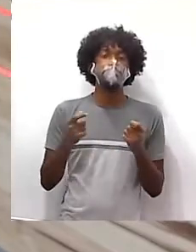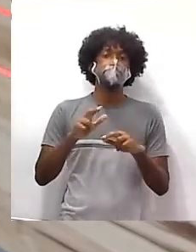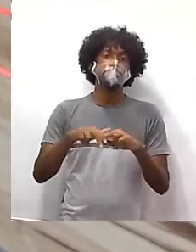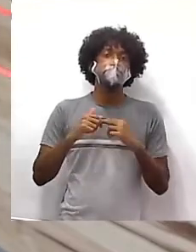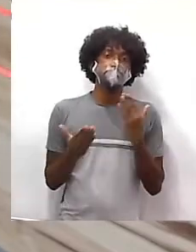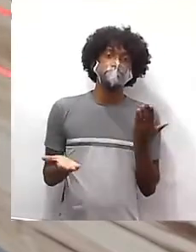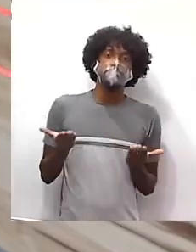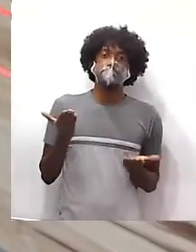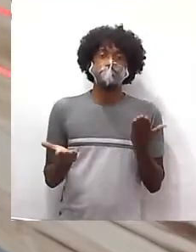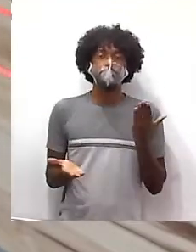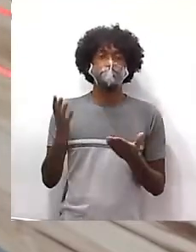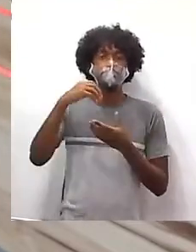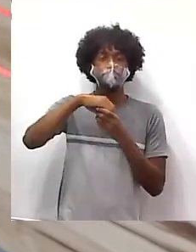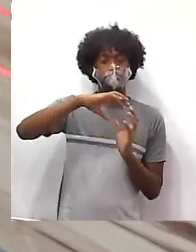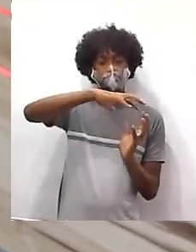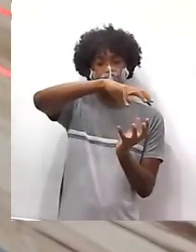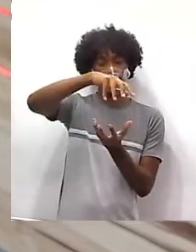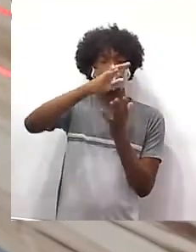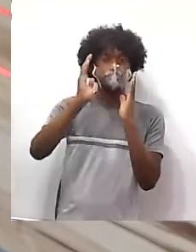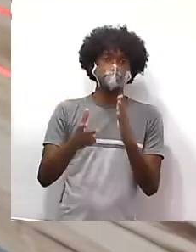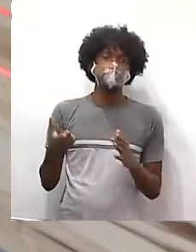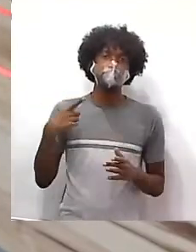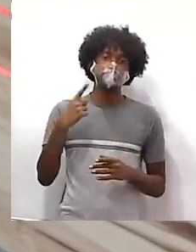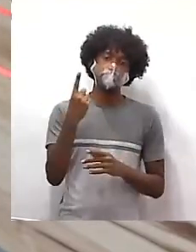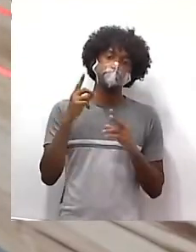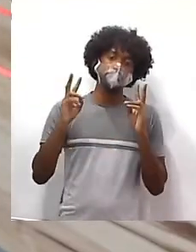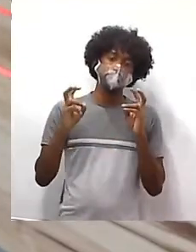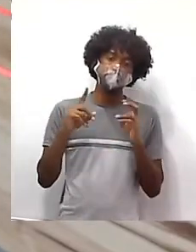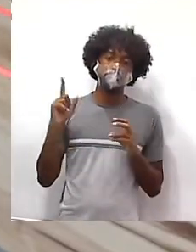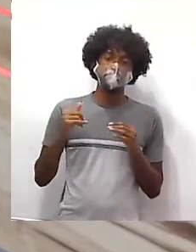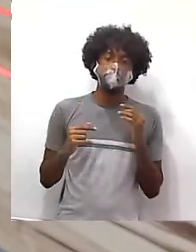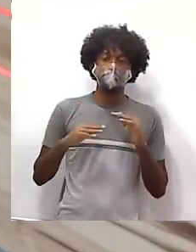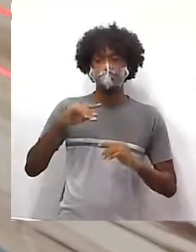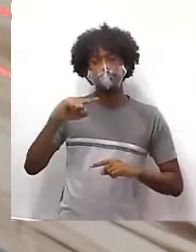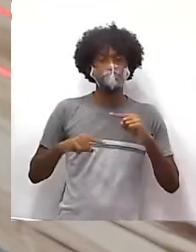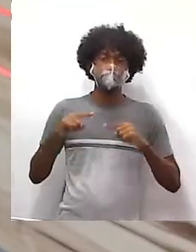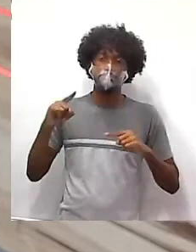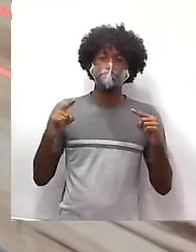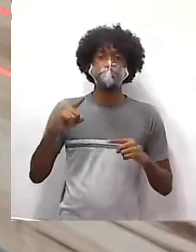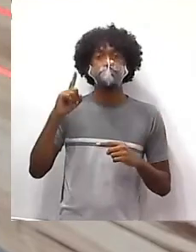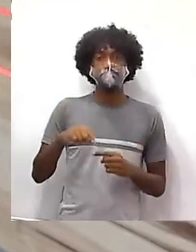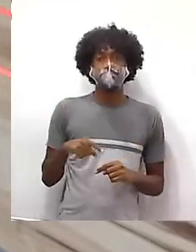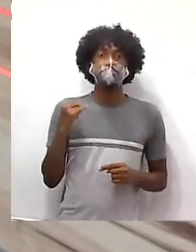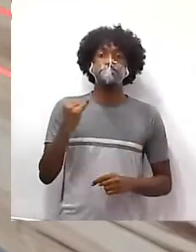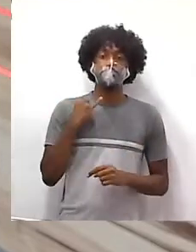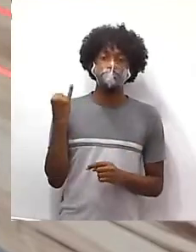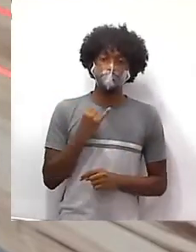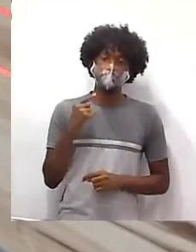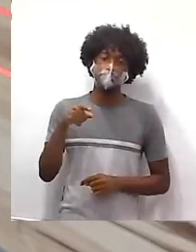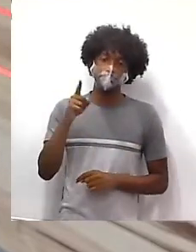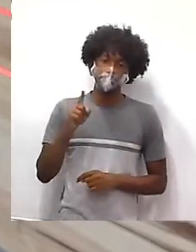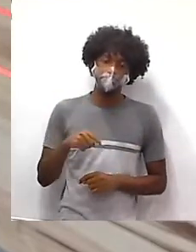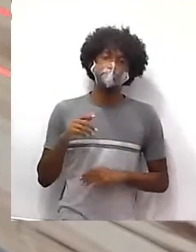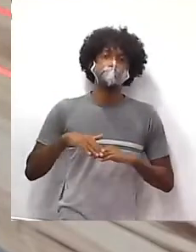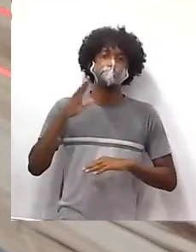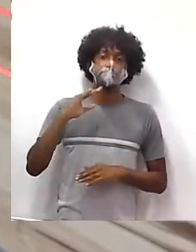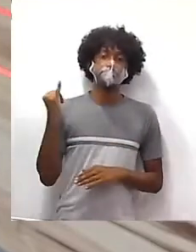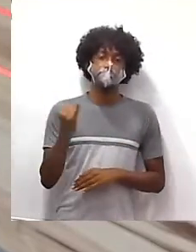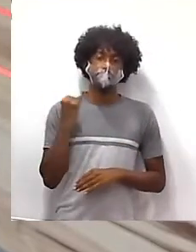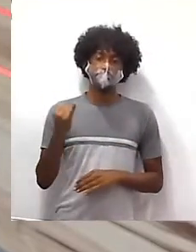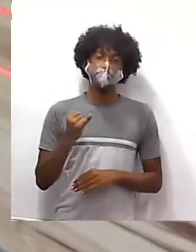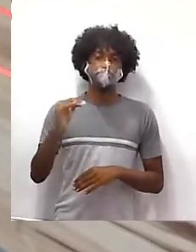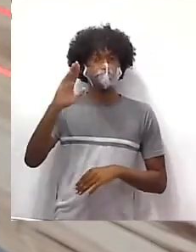climatização desse planeta, então ele é um tema muito discutido, de vasta importância. Ela é muito importante,